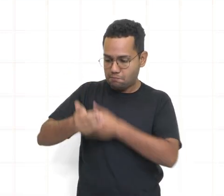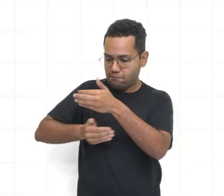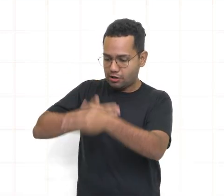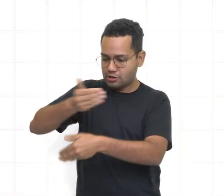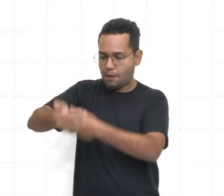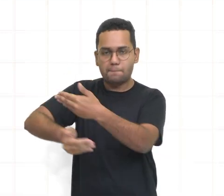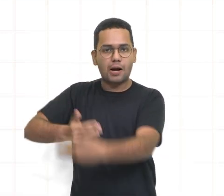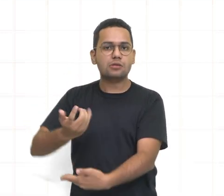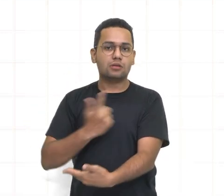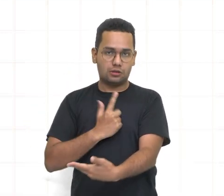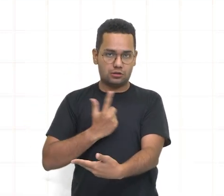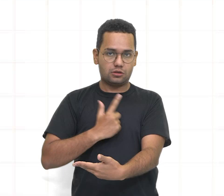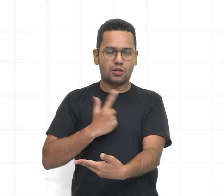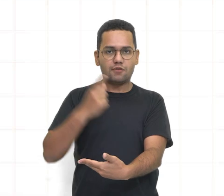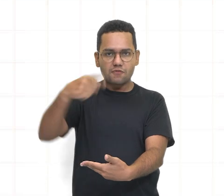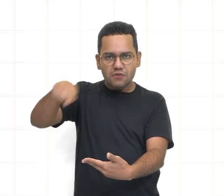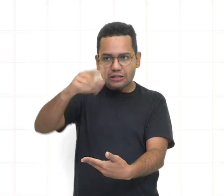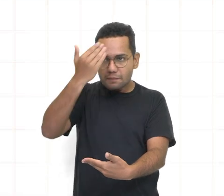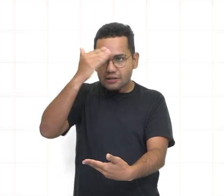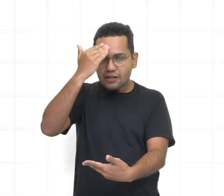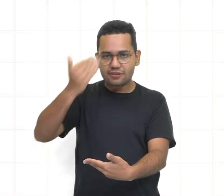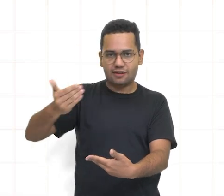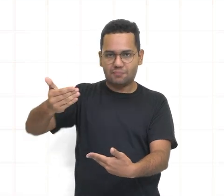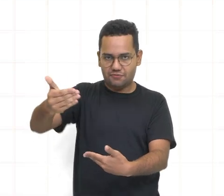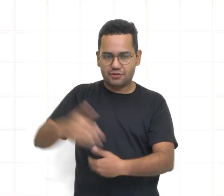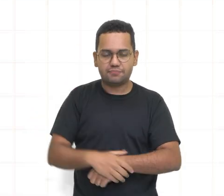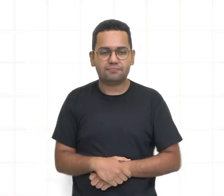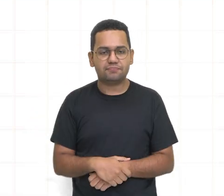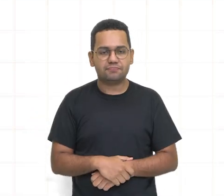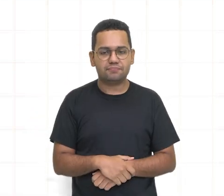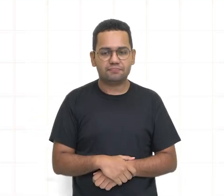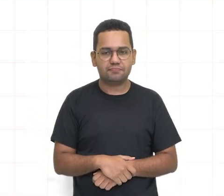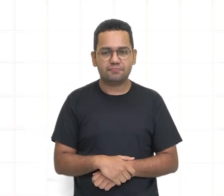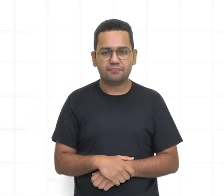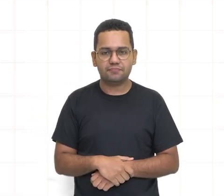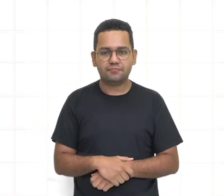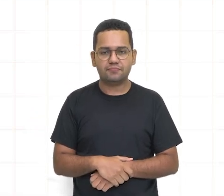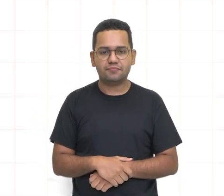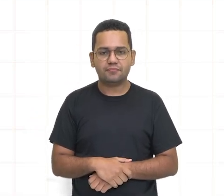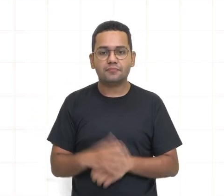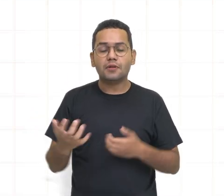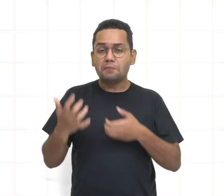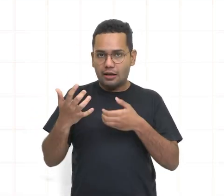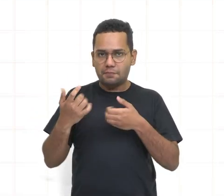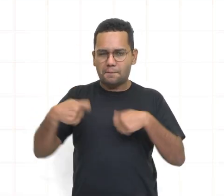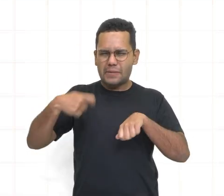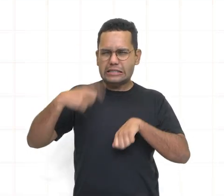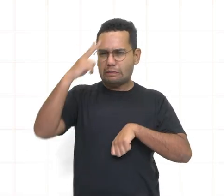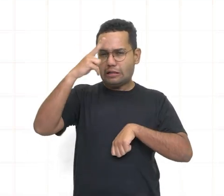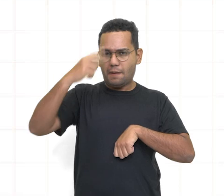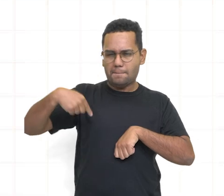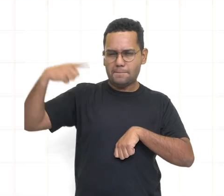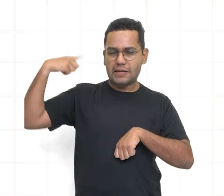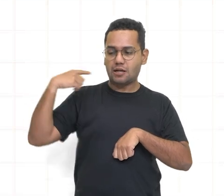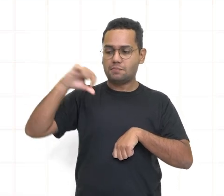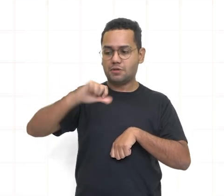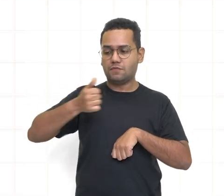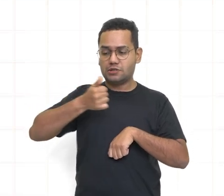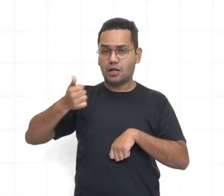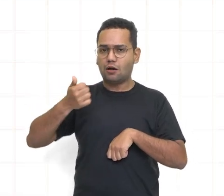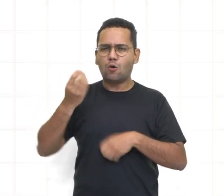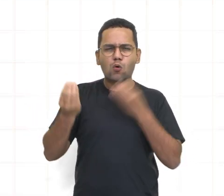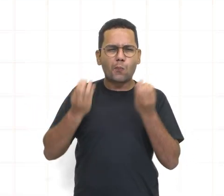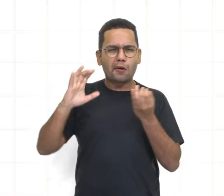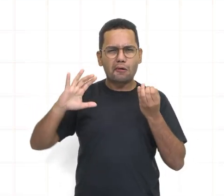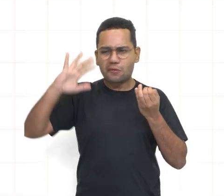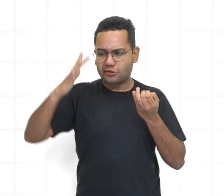lento, gradual, que a gente vai começar a entender a partir de agora. Primeiramente, voltando lá no ano de 1911, para a gente entender